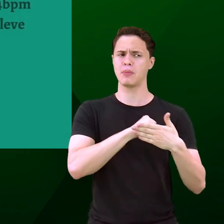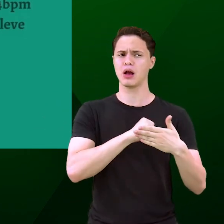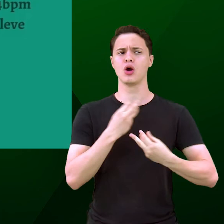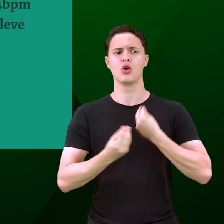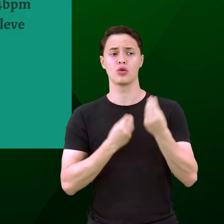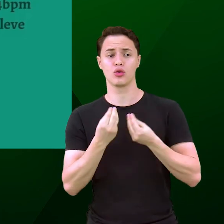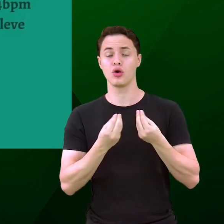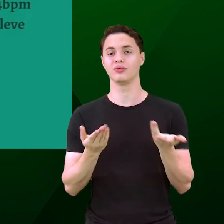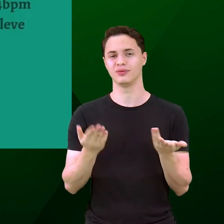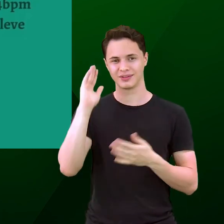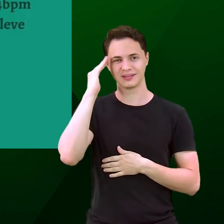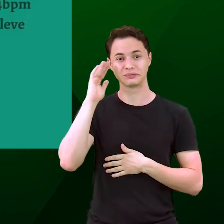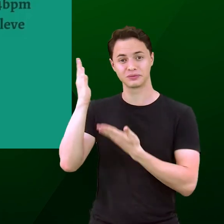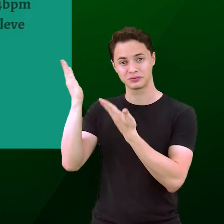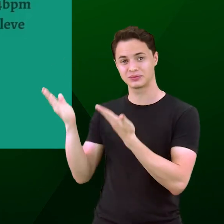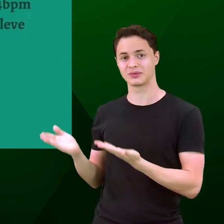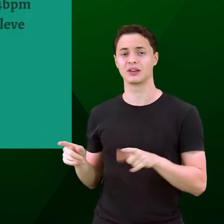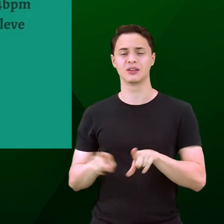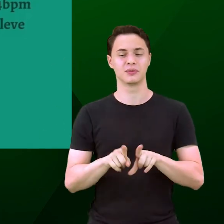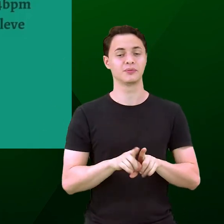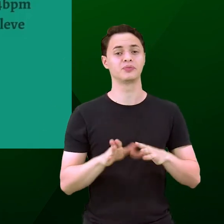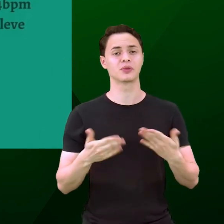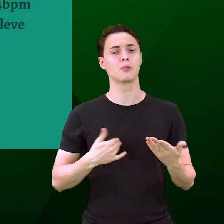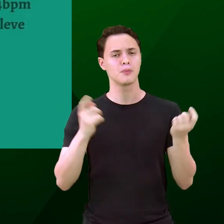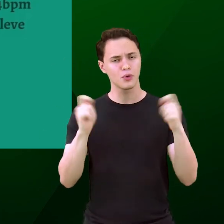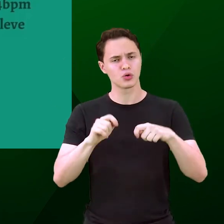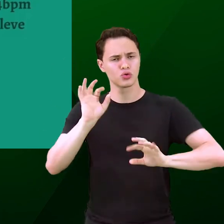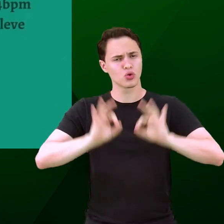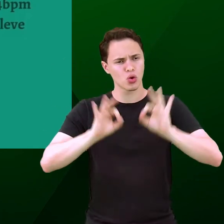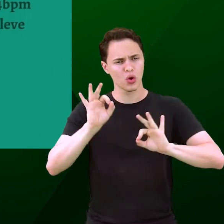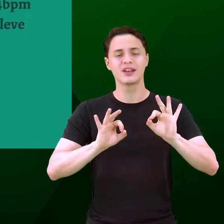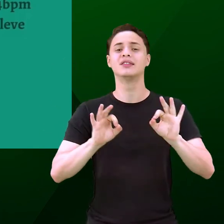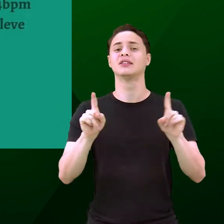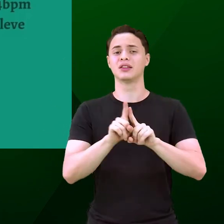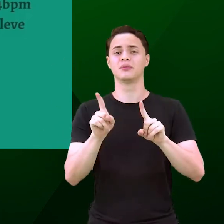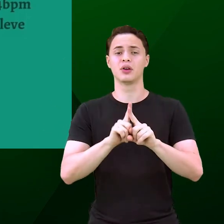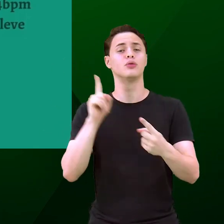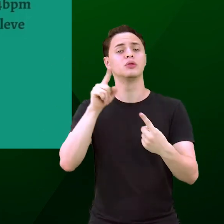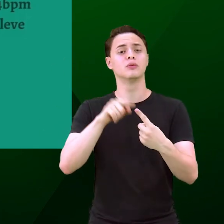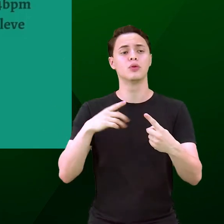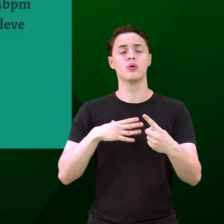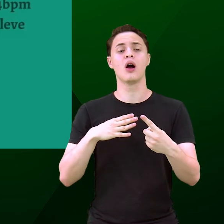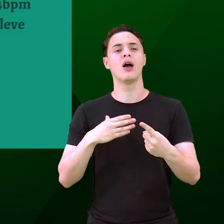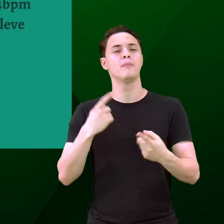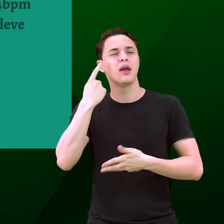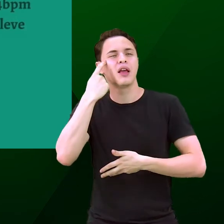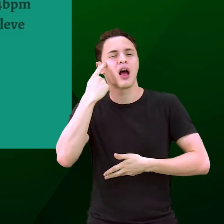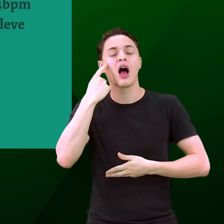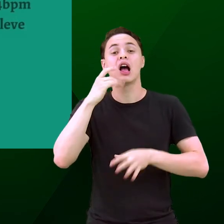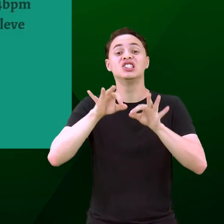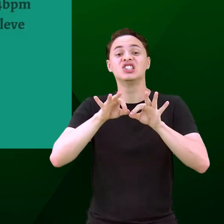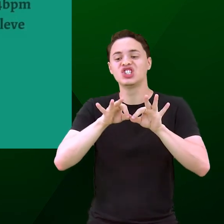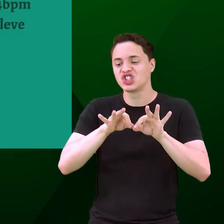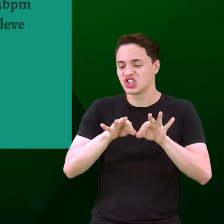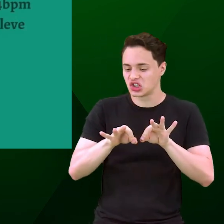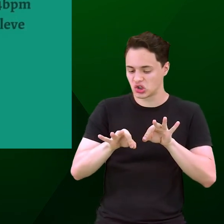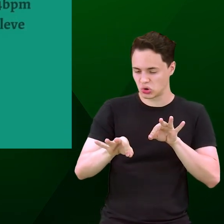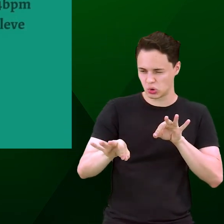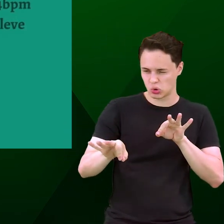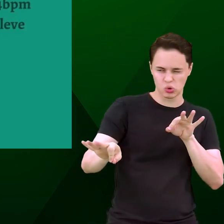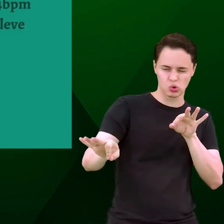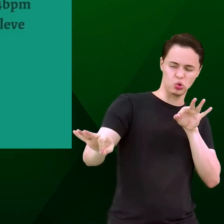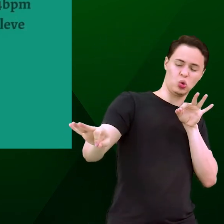Então ela vai fazer um treino a 50% da capacidade máxima dela. Vamos botar aqui que isso é segunda-feira.